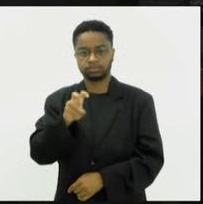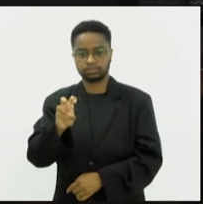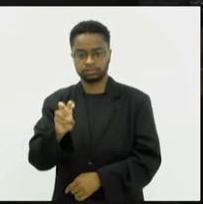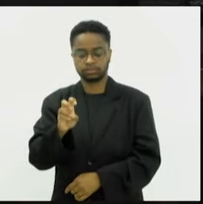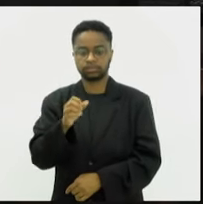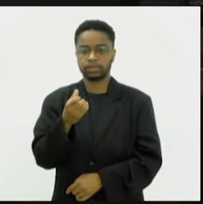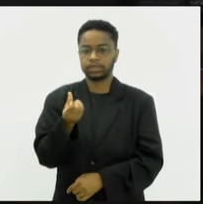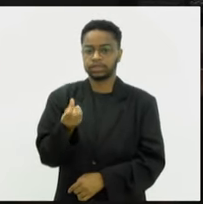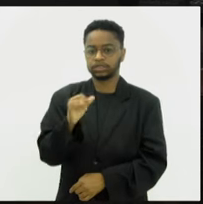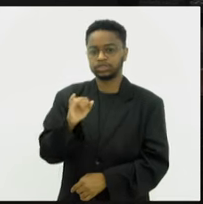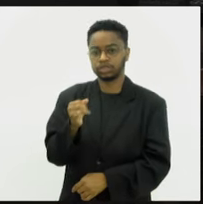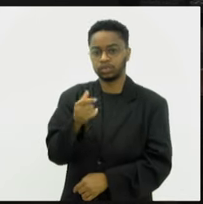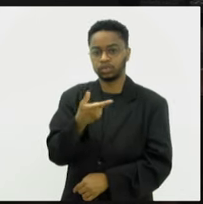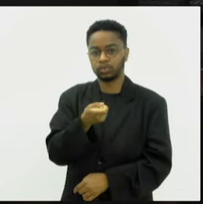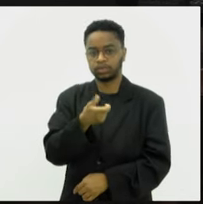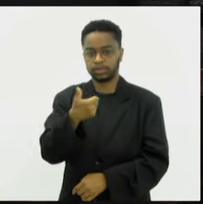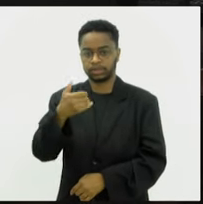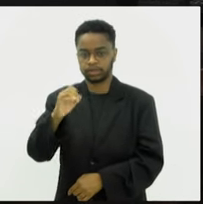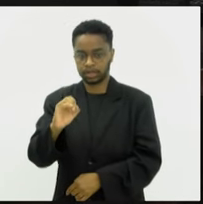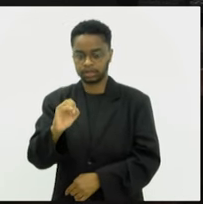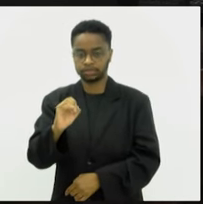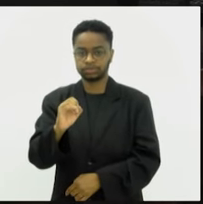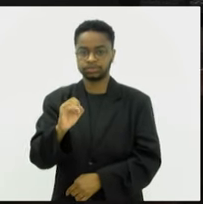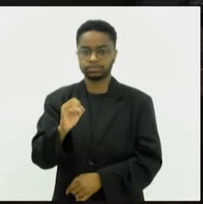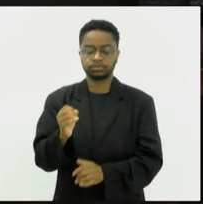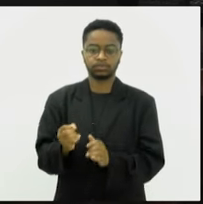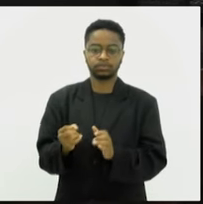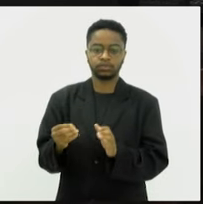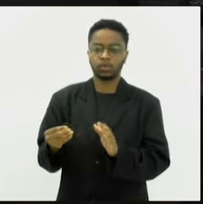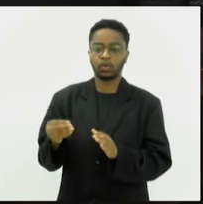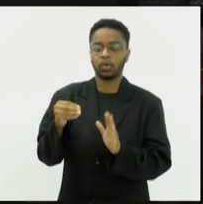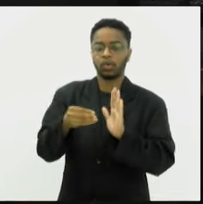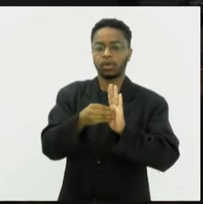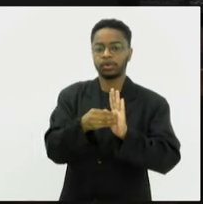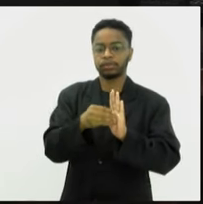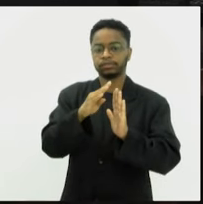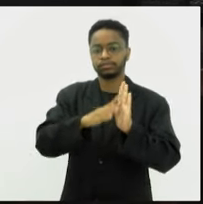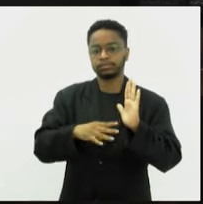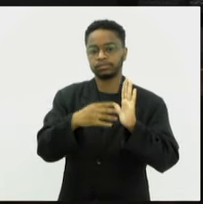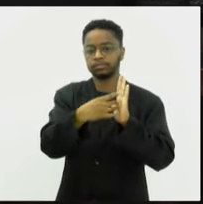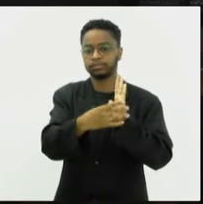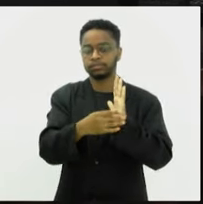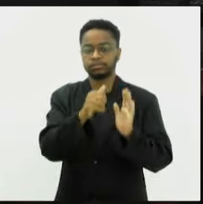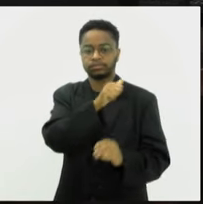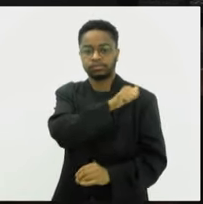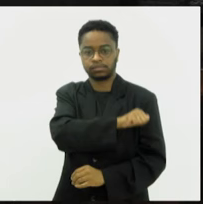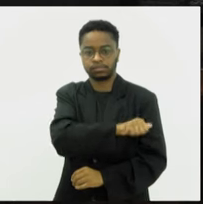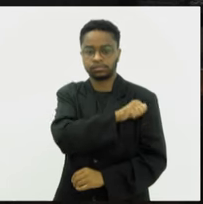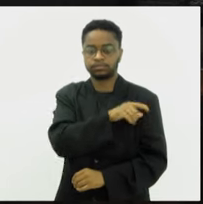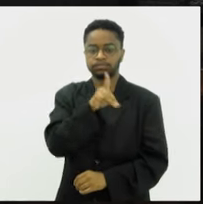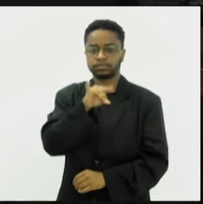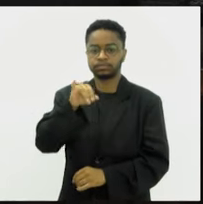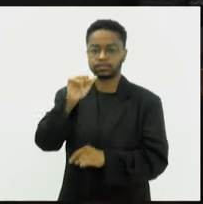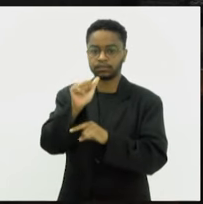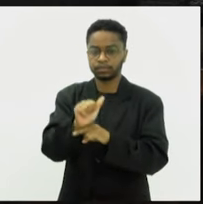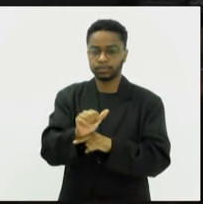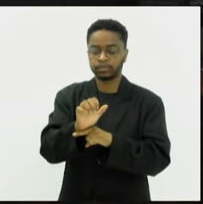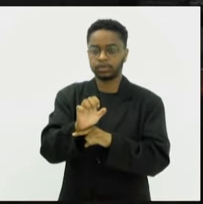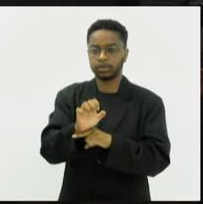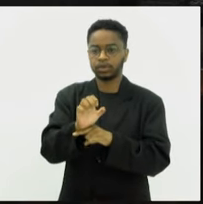5.645, de 6 de janeiro de 2010, para instituir no âmbito do Estado do Rio de Janeiro o Dia Estadual do Grupo Força